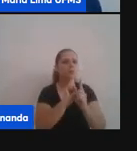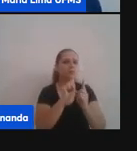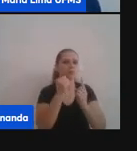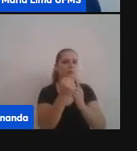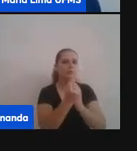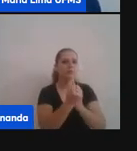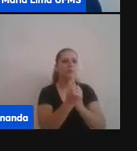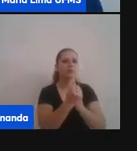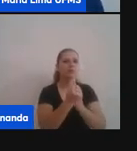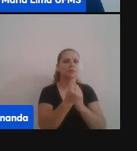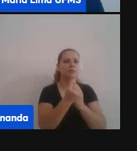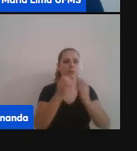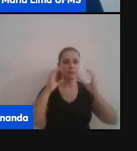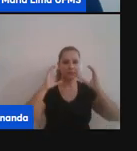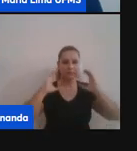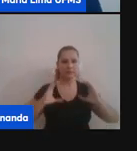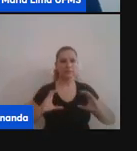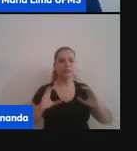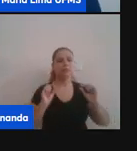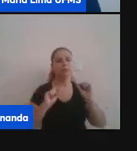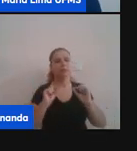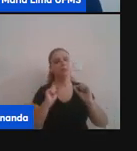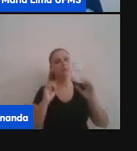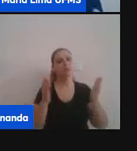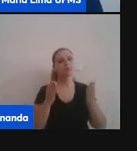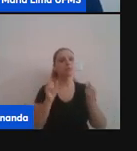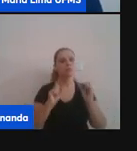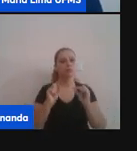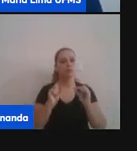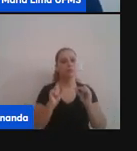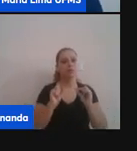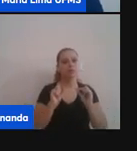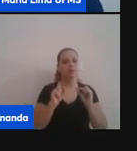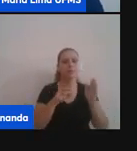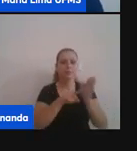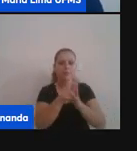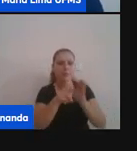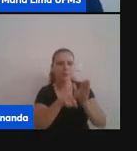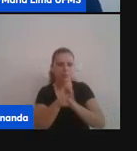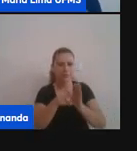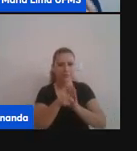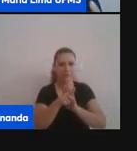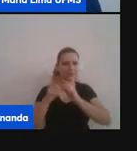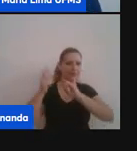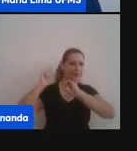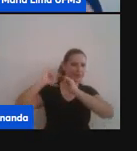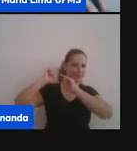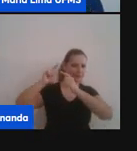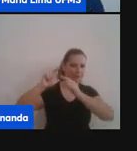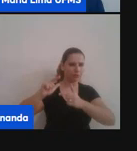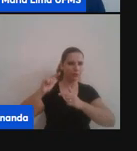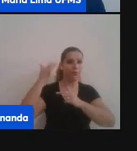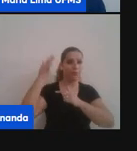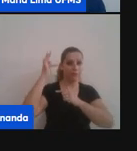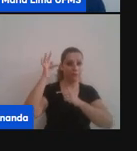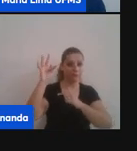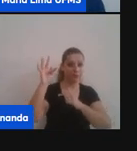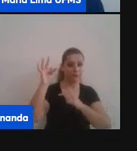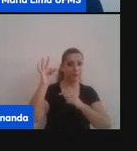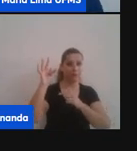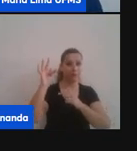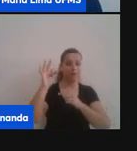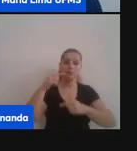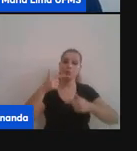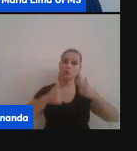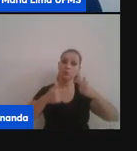perspectiva ocidental vem sendo questionada, ocidental de tradição francesa, né, a ideia da cidadania na perspectiva